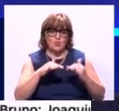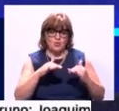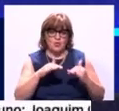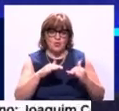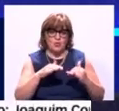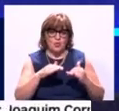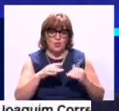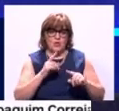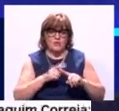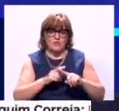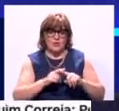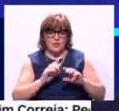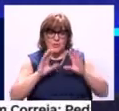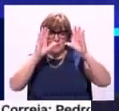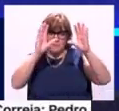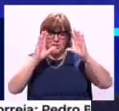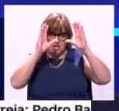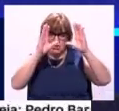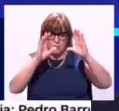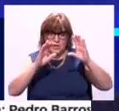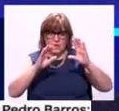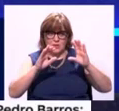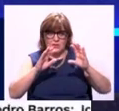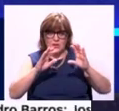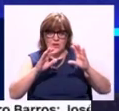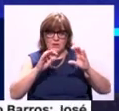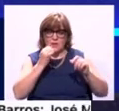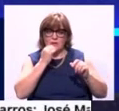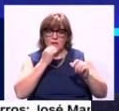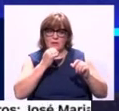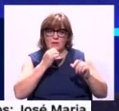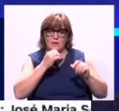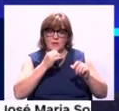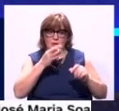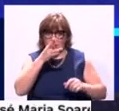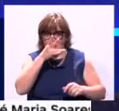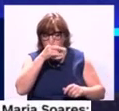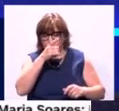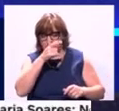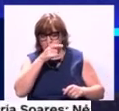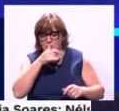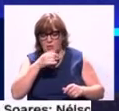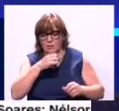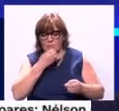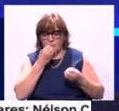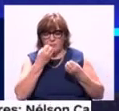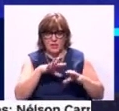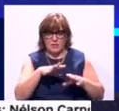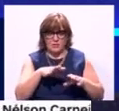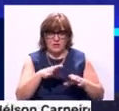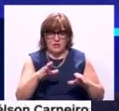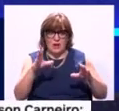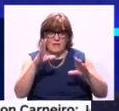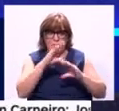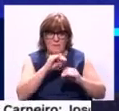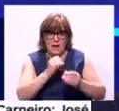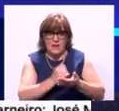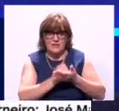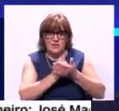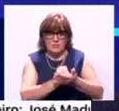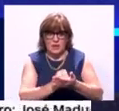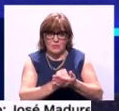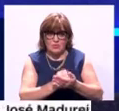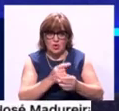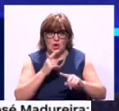com a Oliveirense em basquetebol. Infelizmente, perdemos. Estavam mais apoiantes